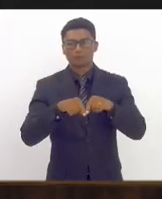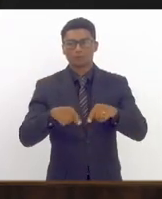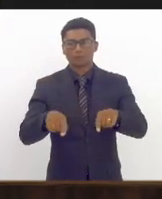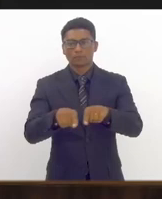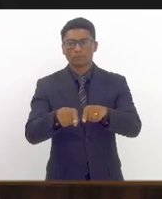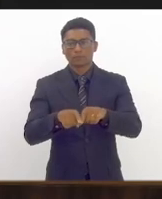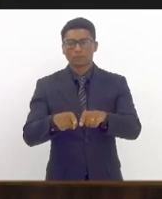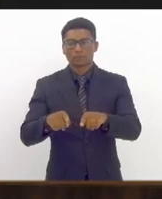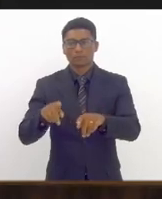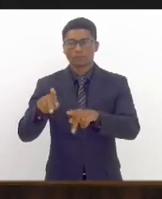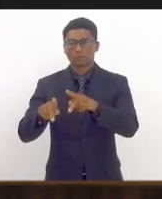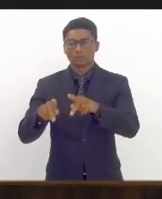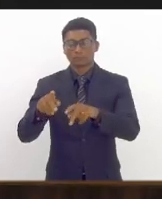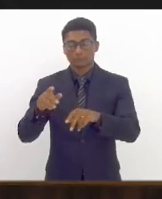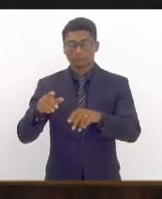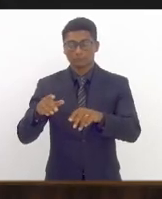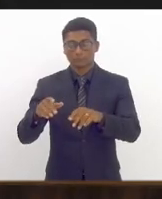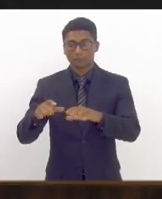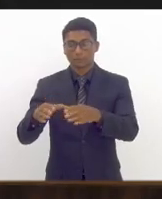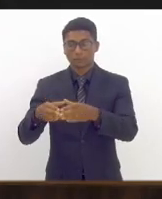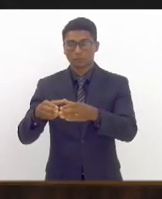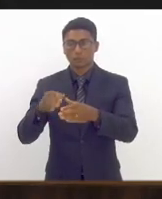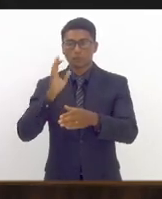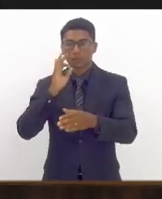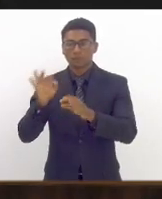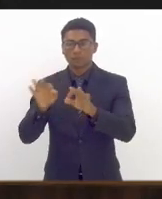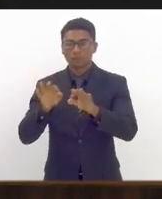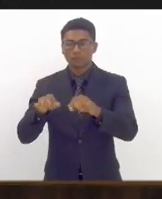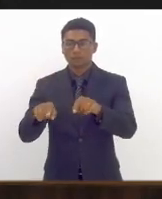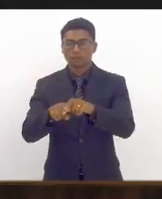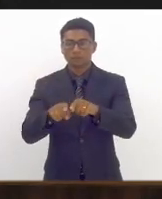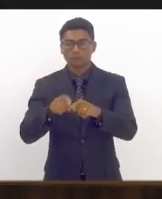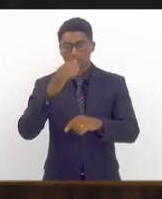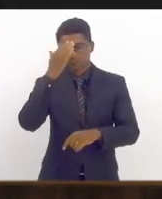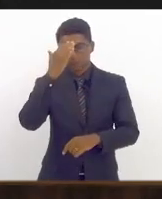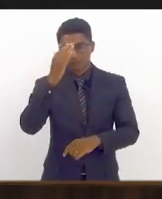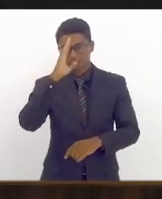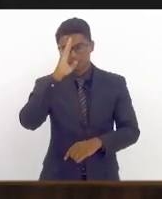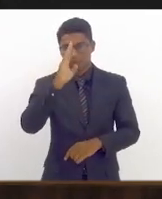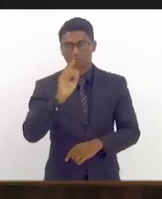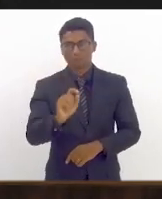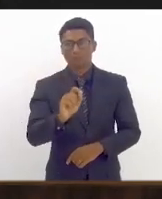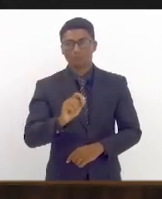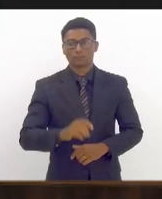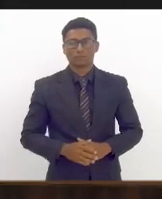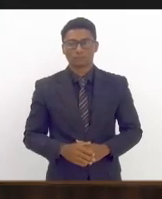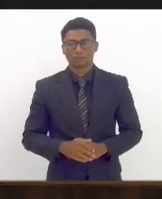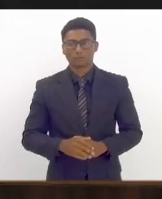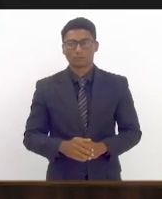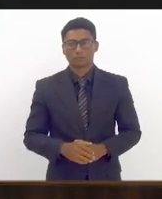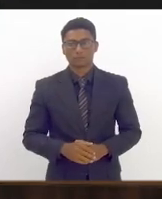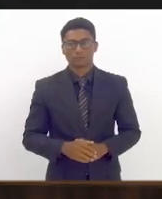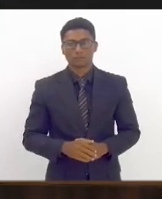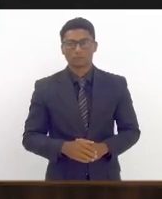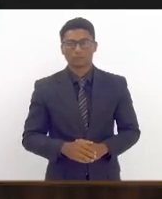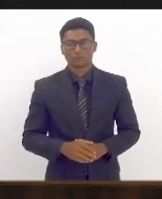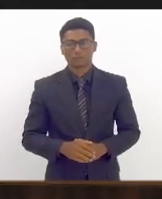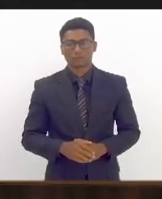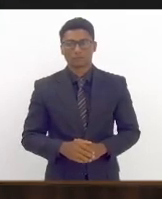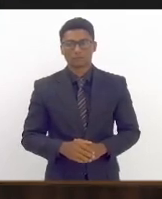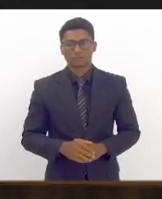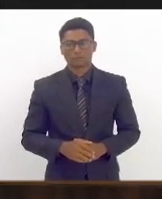do cafezinho e agradecer acima de tudo a participação